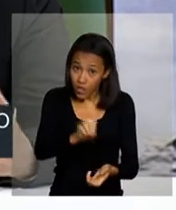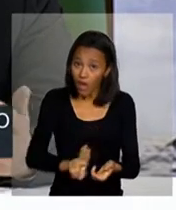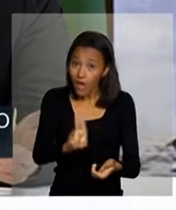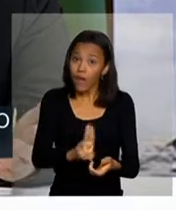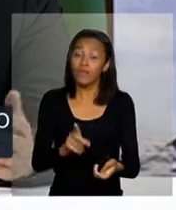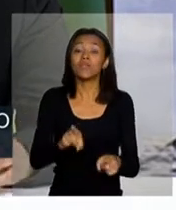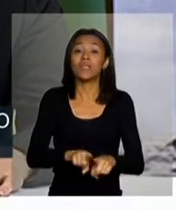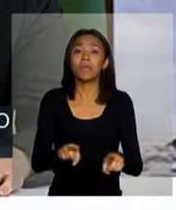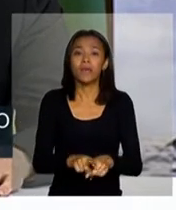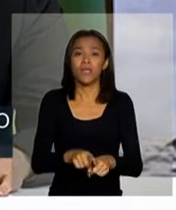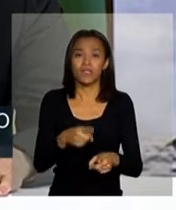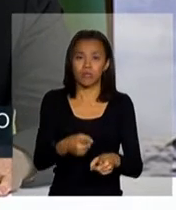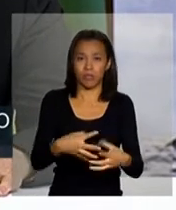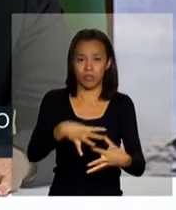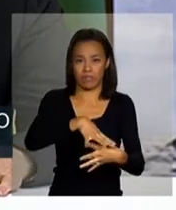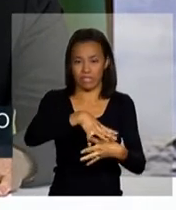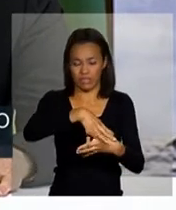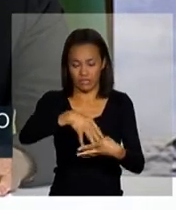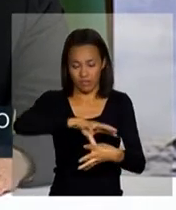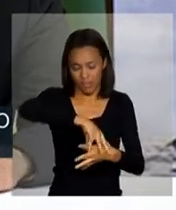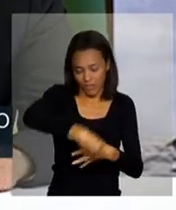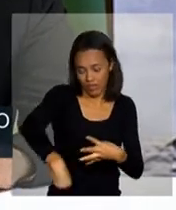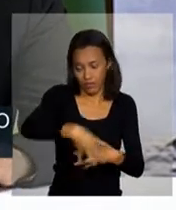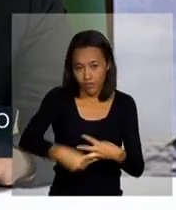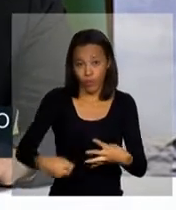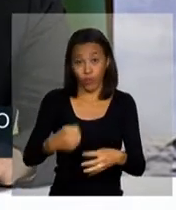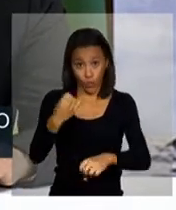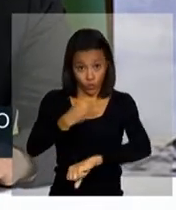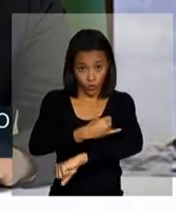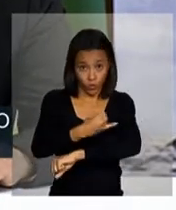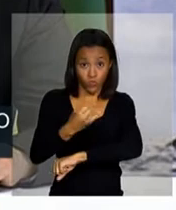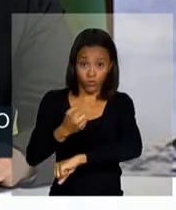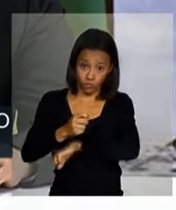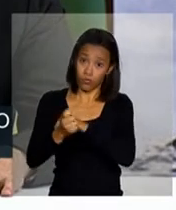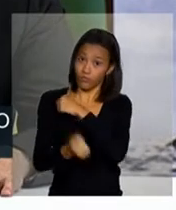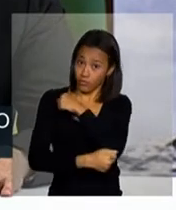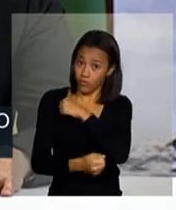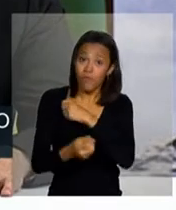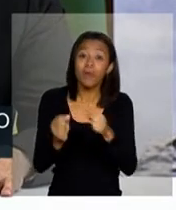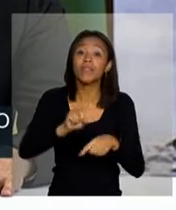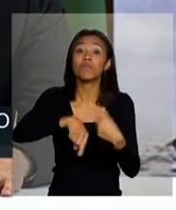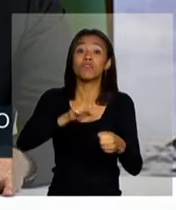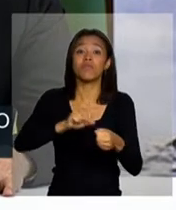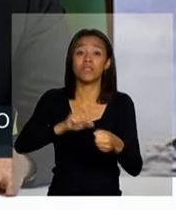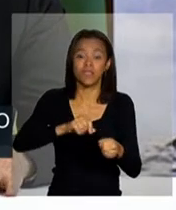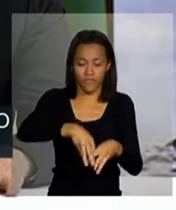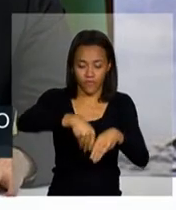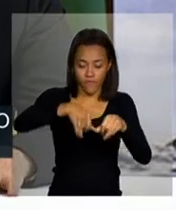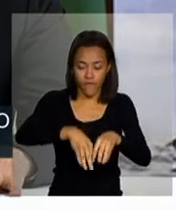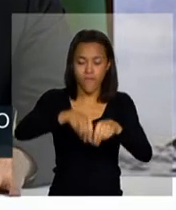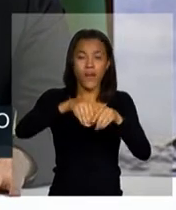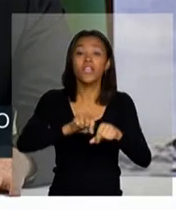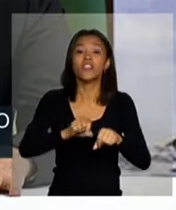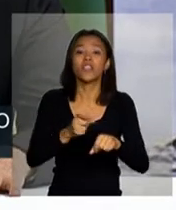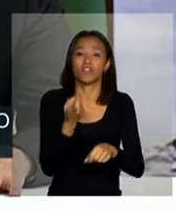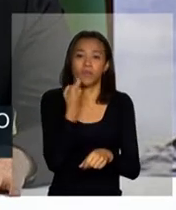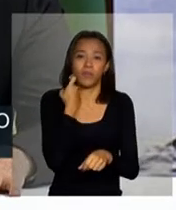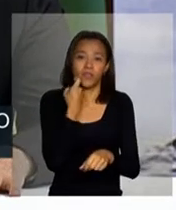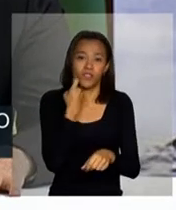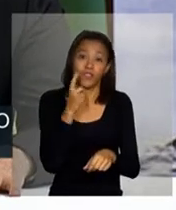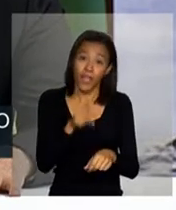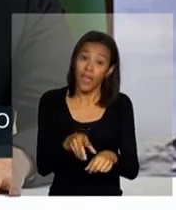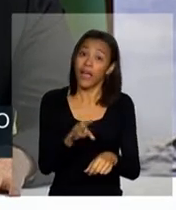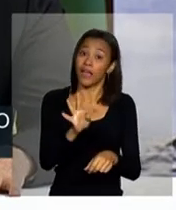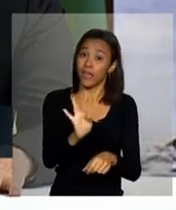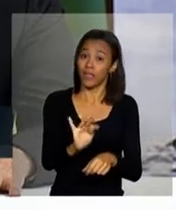podemos usar a sua carcaça depois de despolpada para fazer farinha de peixe. Essas espécies são a